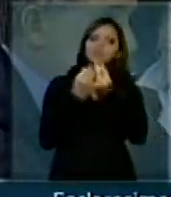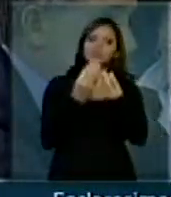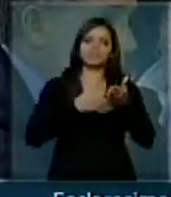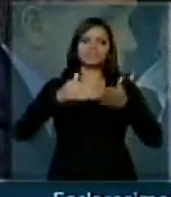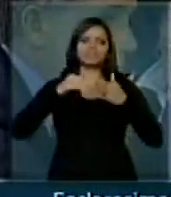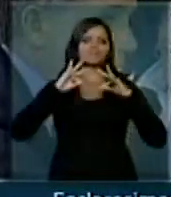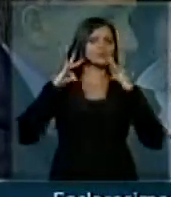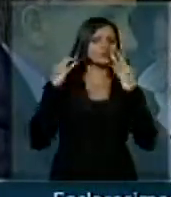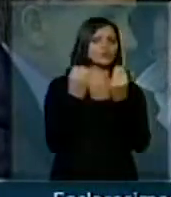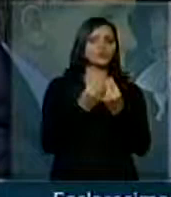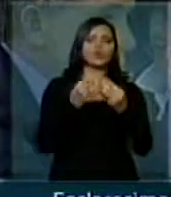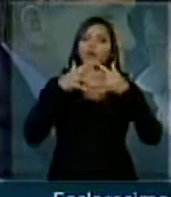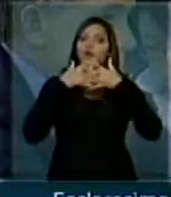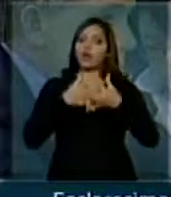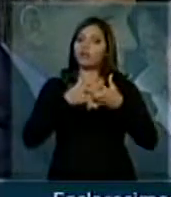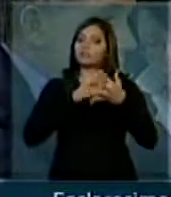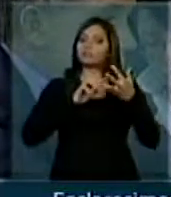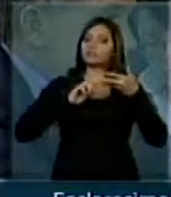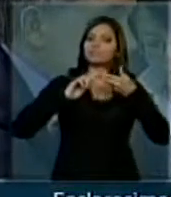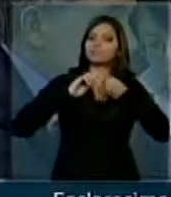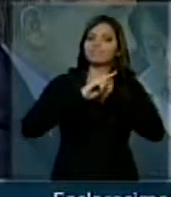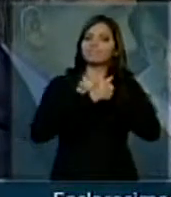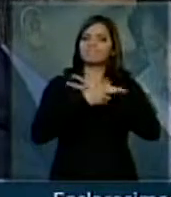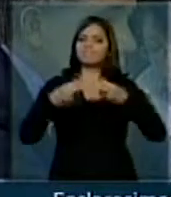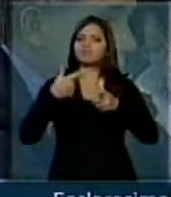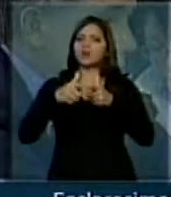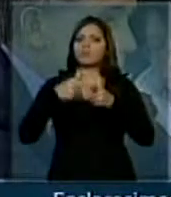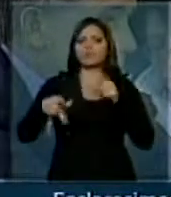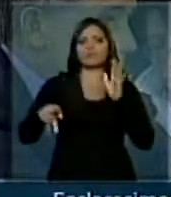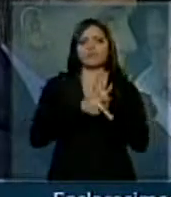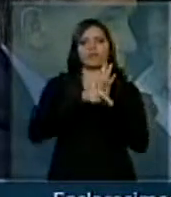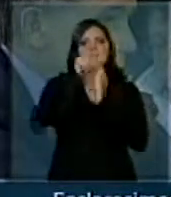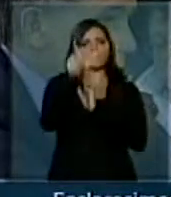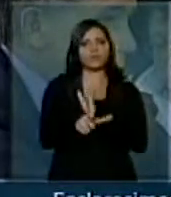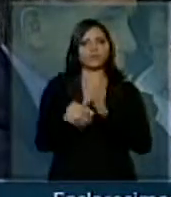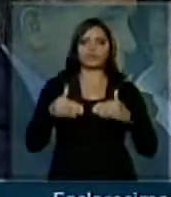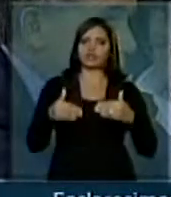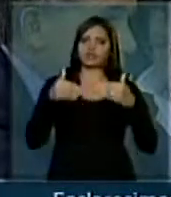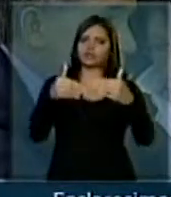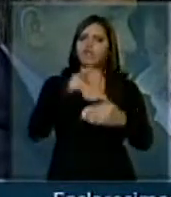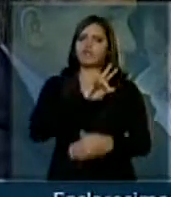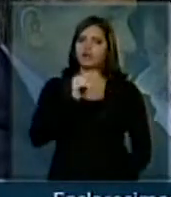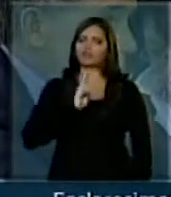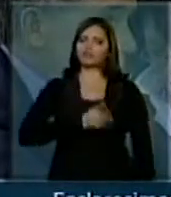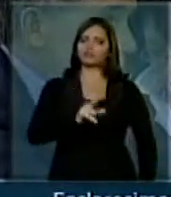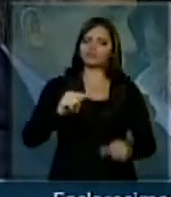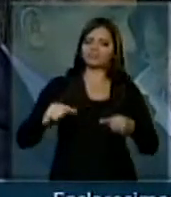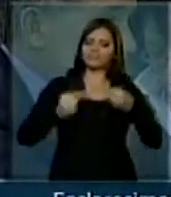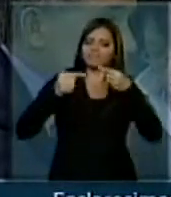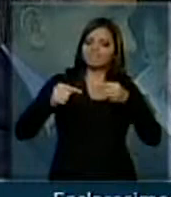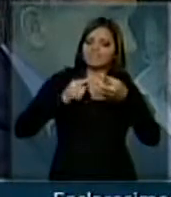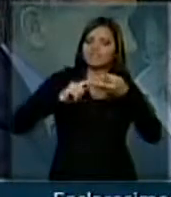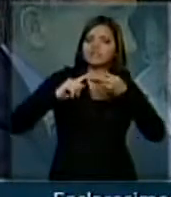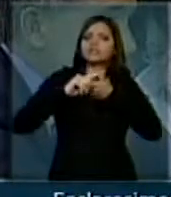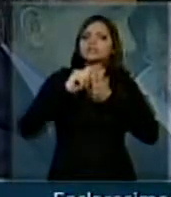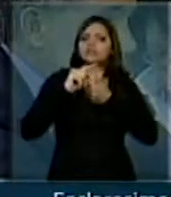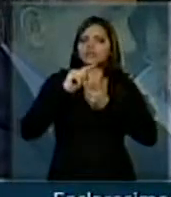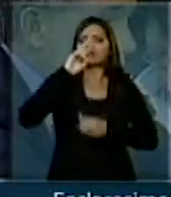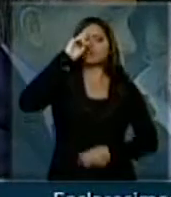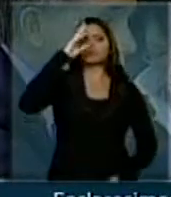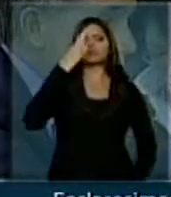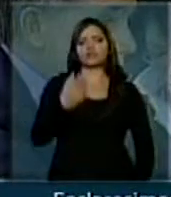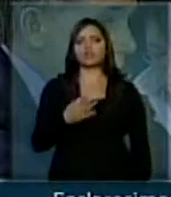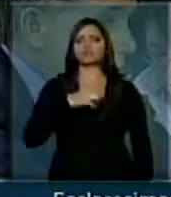do conjunto e da complexidade do Ministério, para tocar adiante os desafios que Vossa